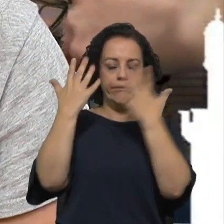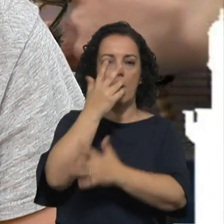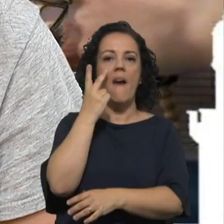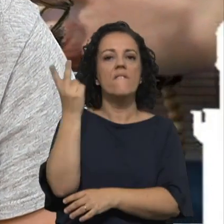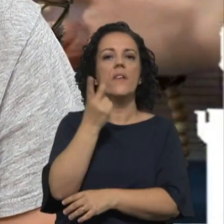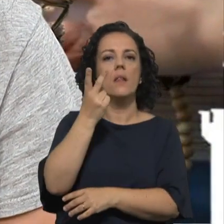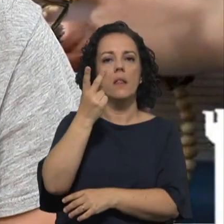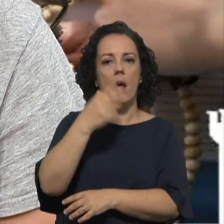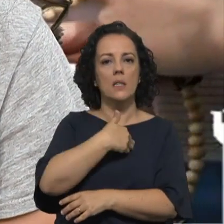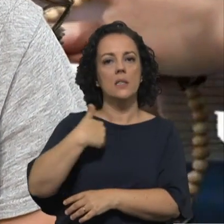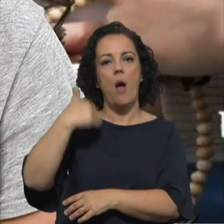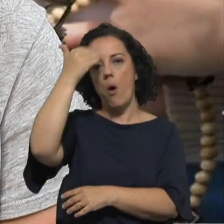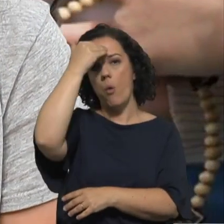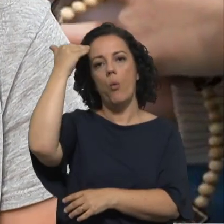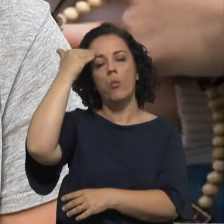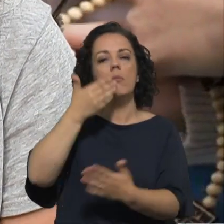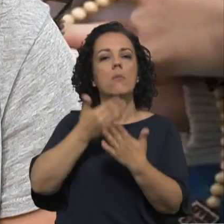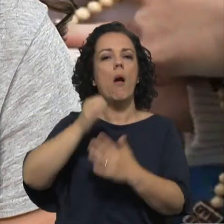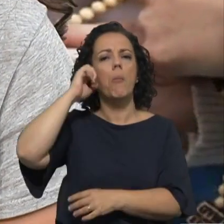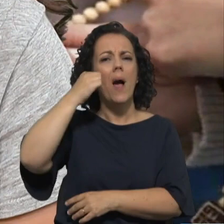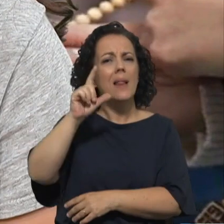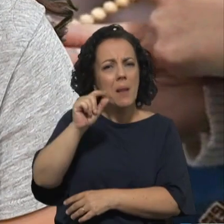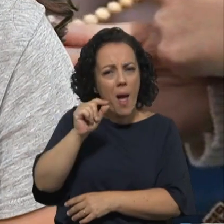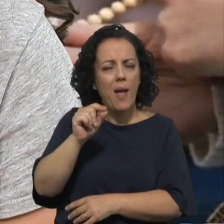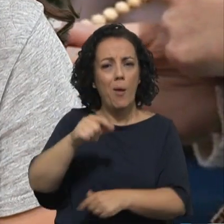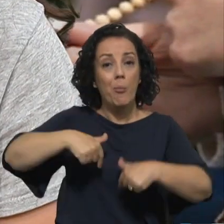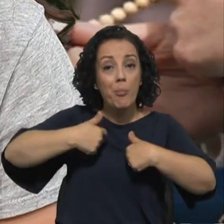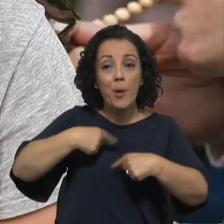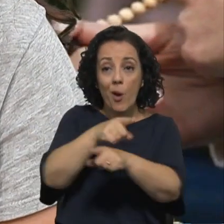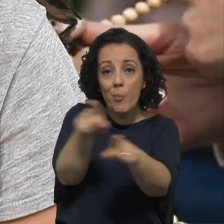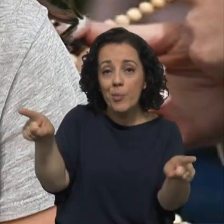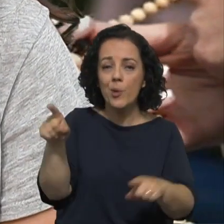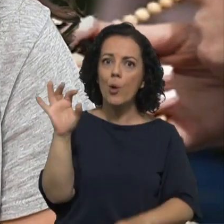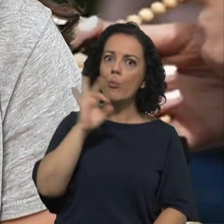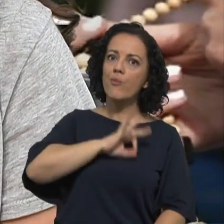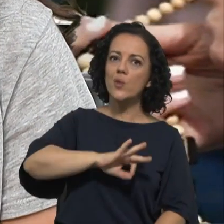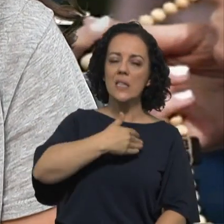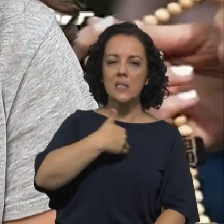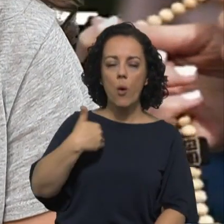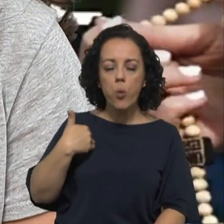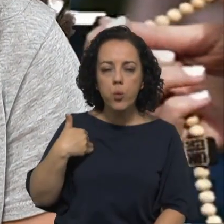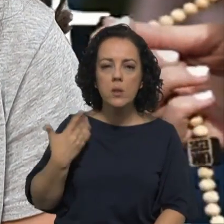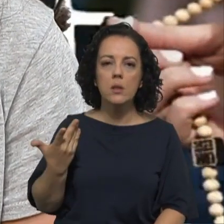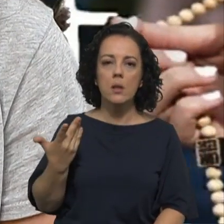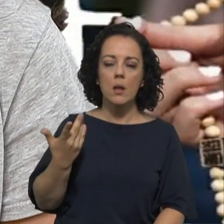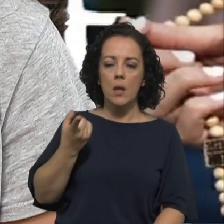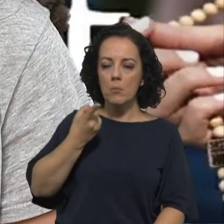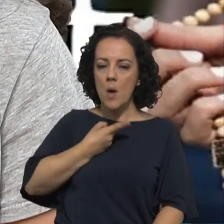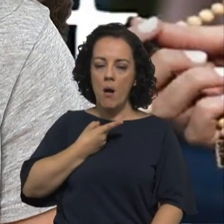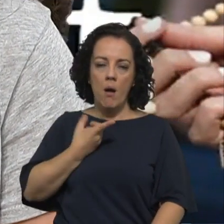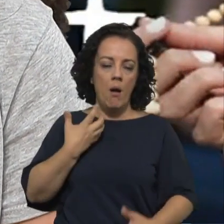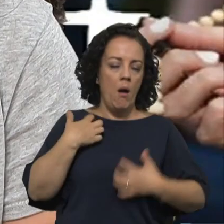E principalmente também se nós pensarmos, até os próprios profissionais de saúde, não é? Chegar-se àquele limite de escolher quem